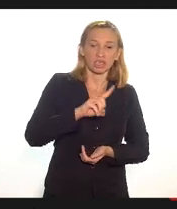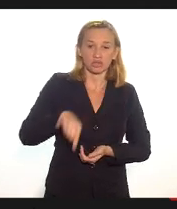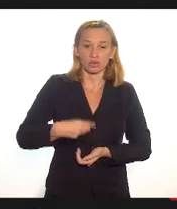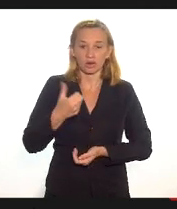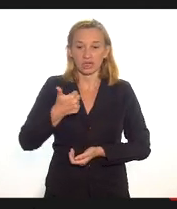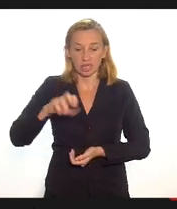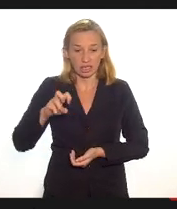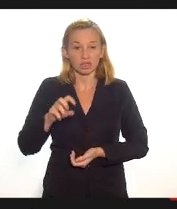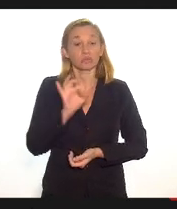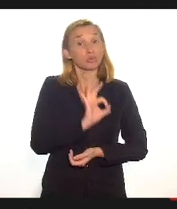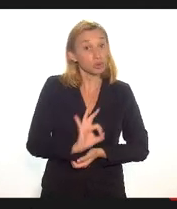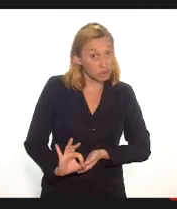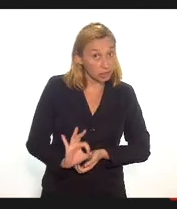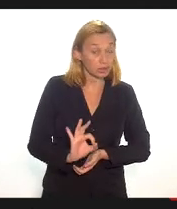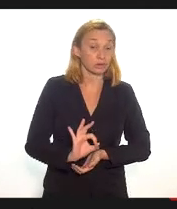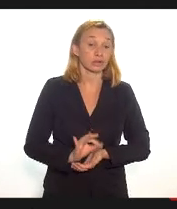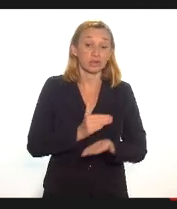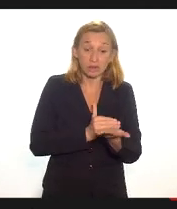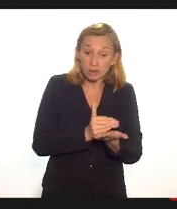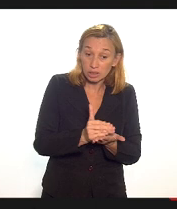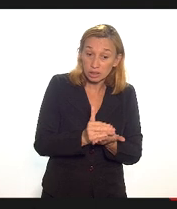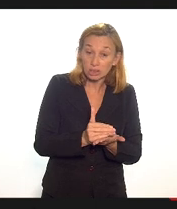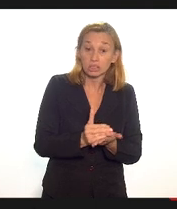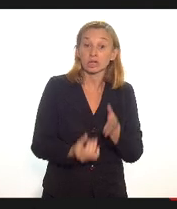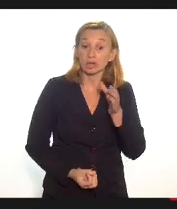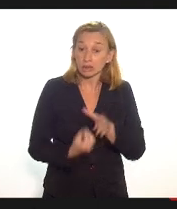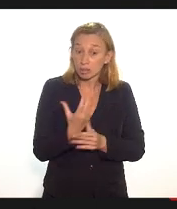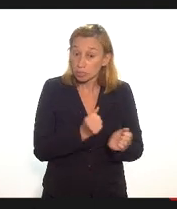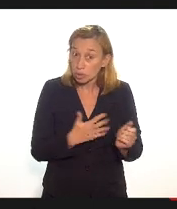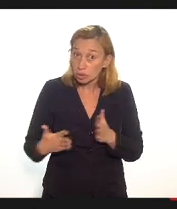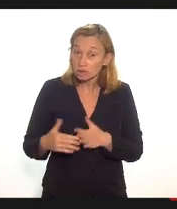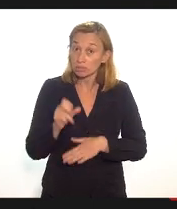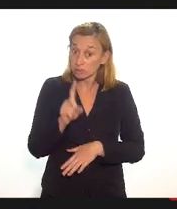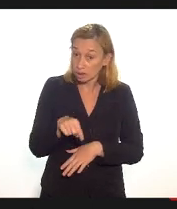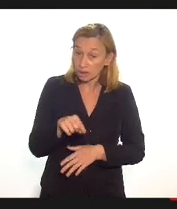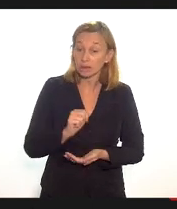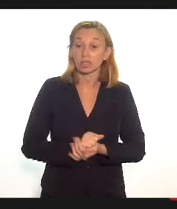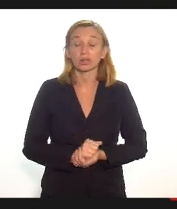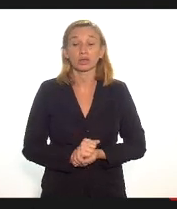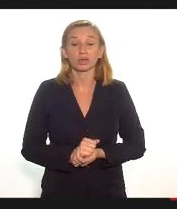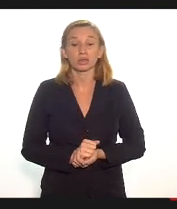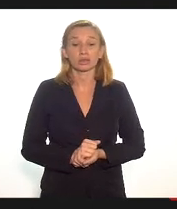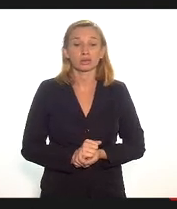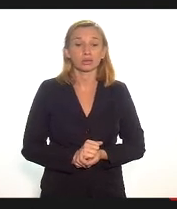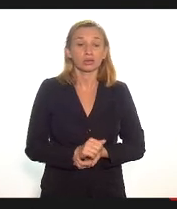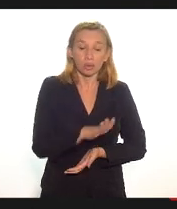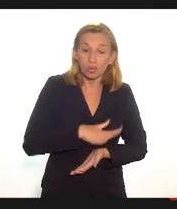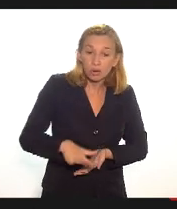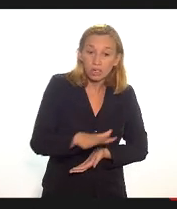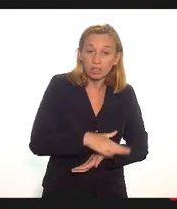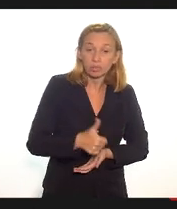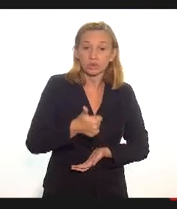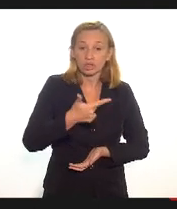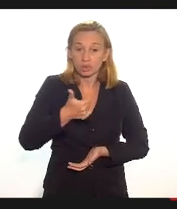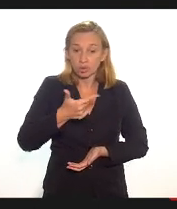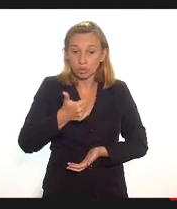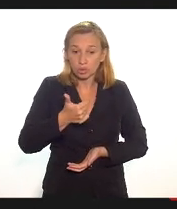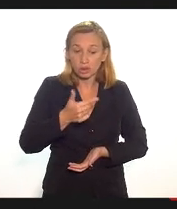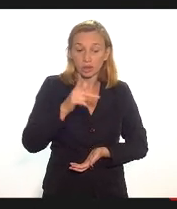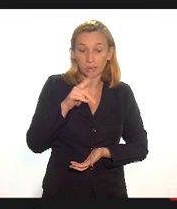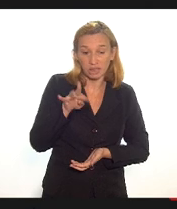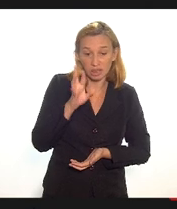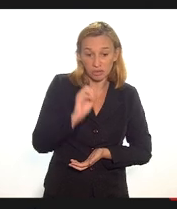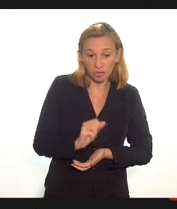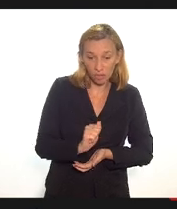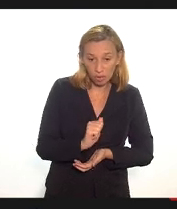10,15%. Veja que o campo está no começo da sua produção, né? Ele será um campo que terá 12 plataformas,